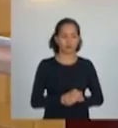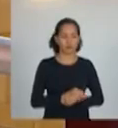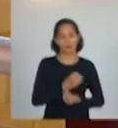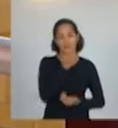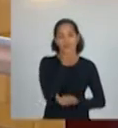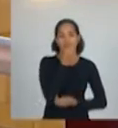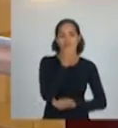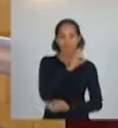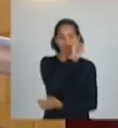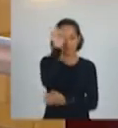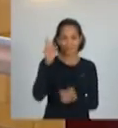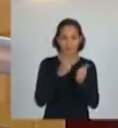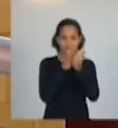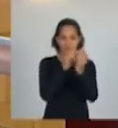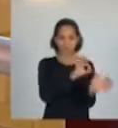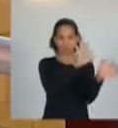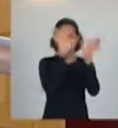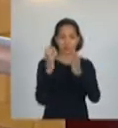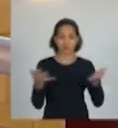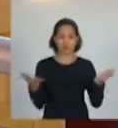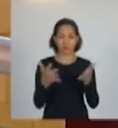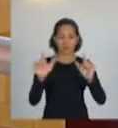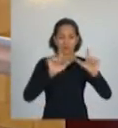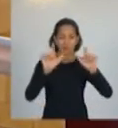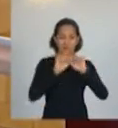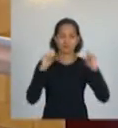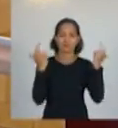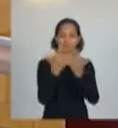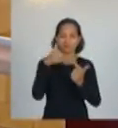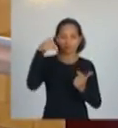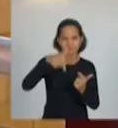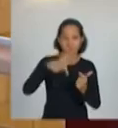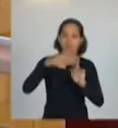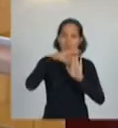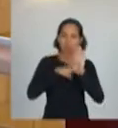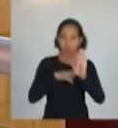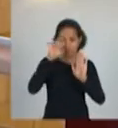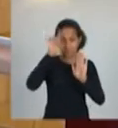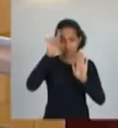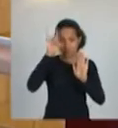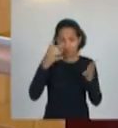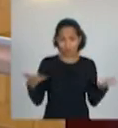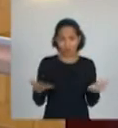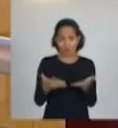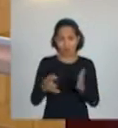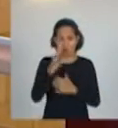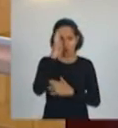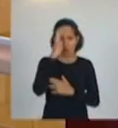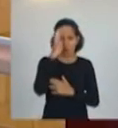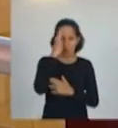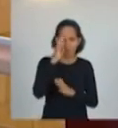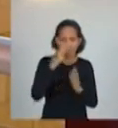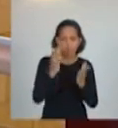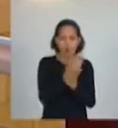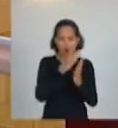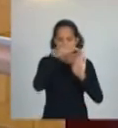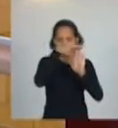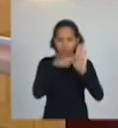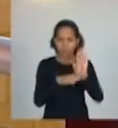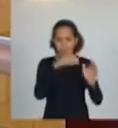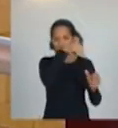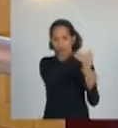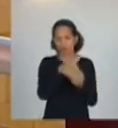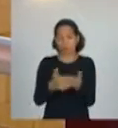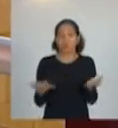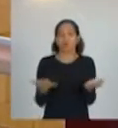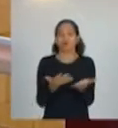Olá, bom dia. Você acompanha a partir de agora, aqui na TV Assembleia, a sessão ordinária desta quarta-feira. Entre os itens em pauta para a votação na